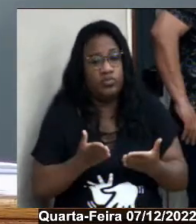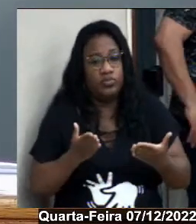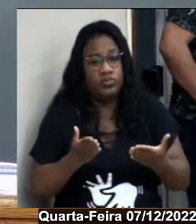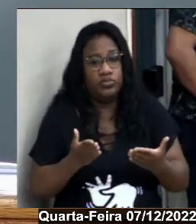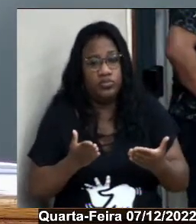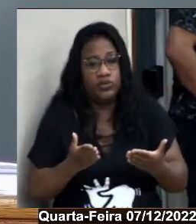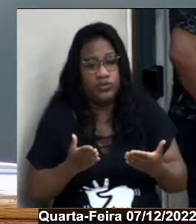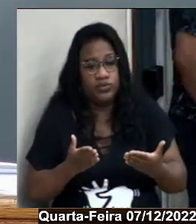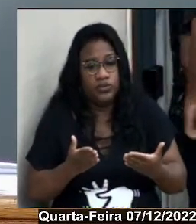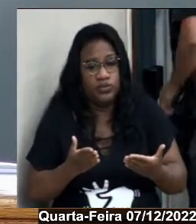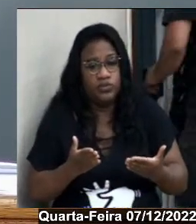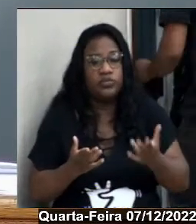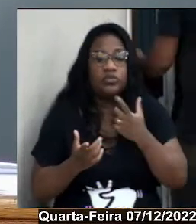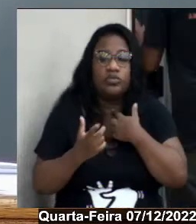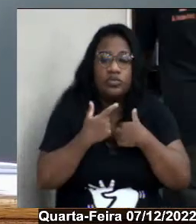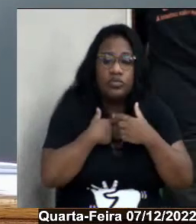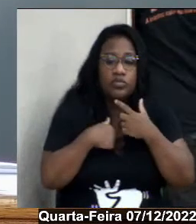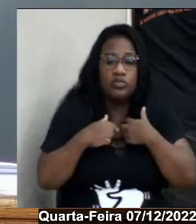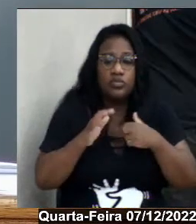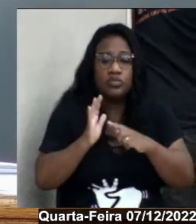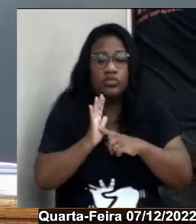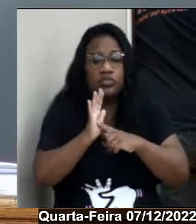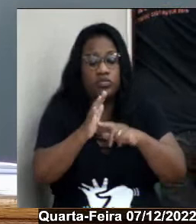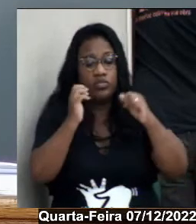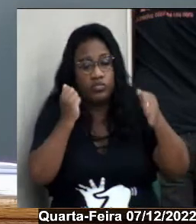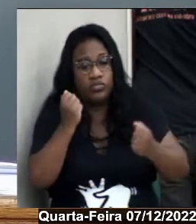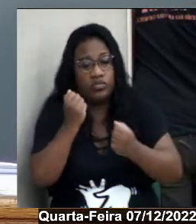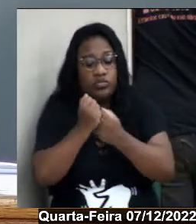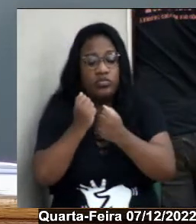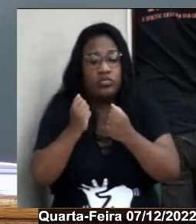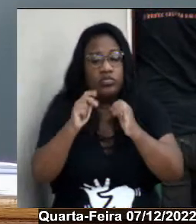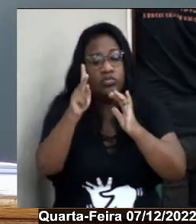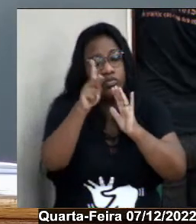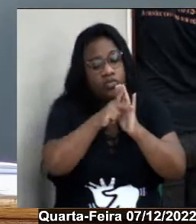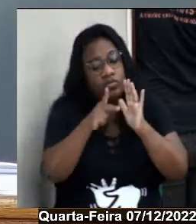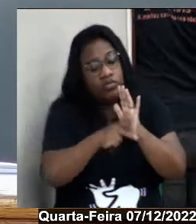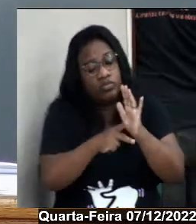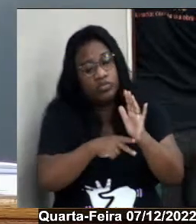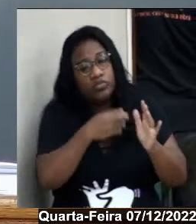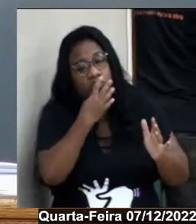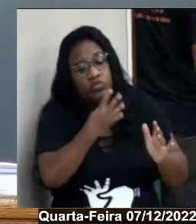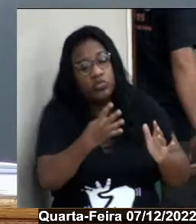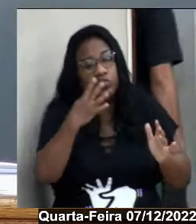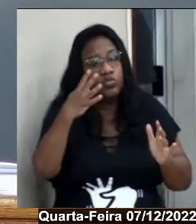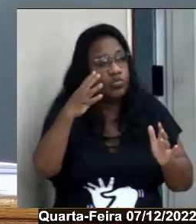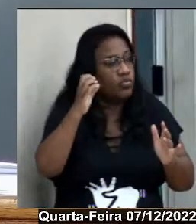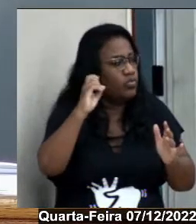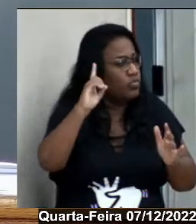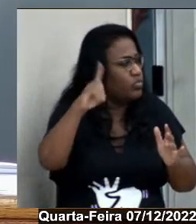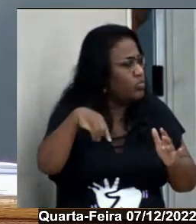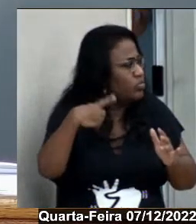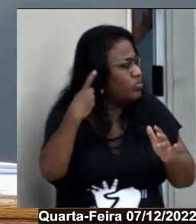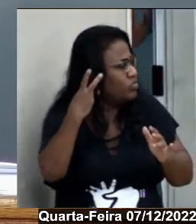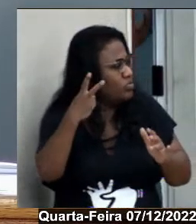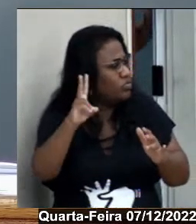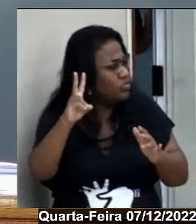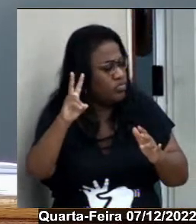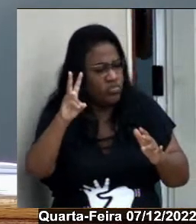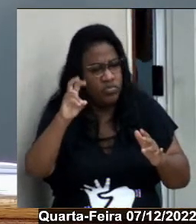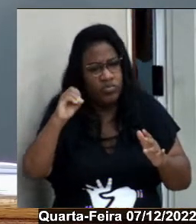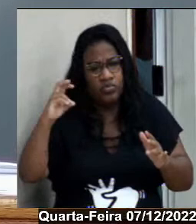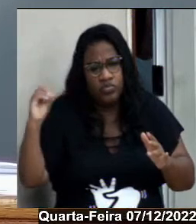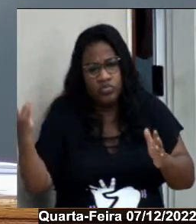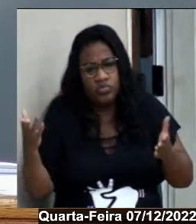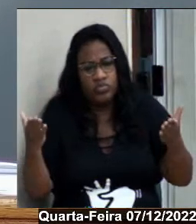Requeiro, nos termos do regimento, que seja manifestada a moção de apoio ao projeto de lei número 48/2022, que